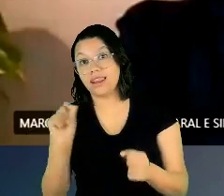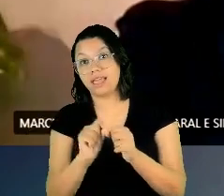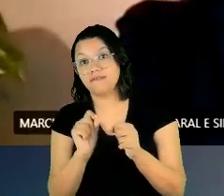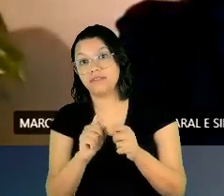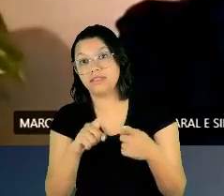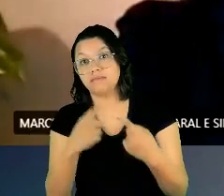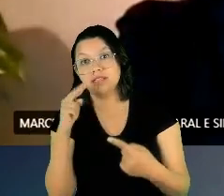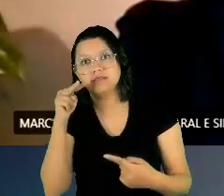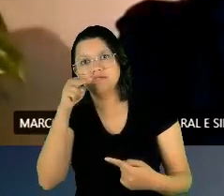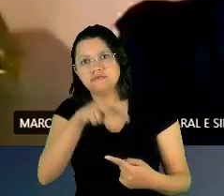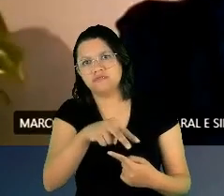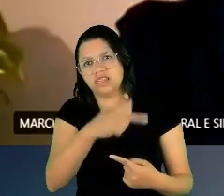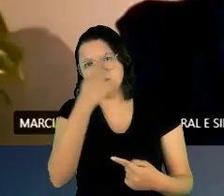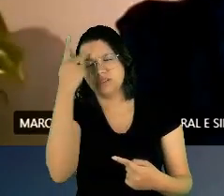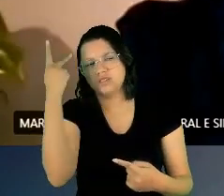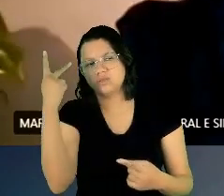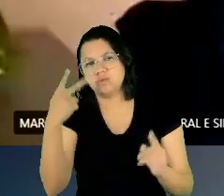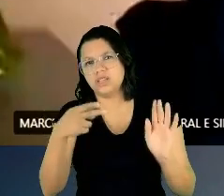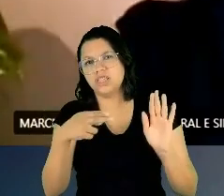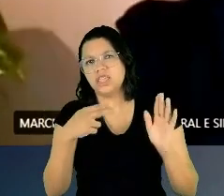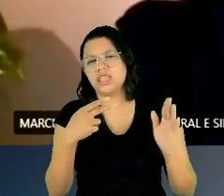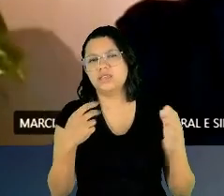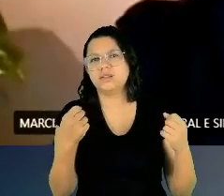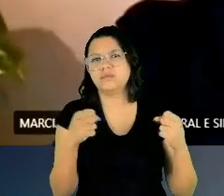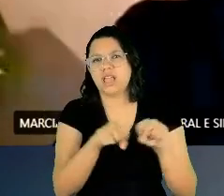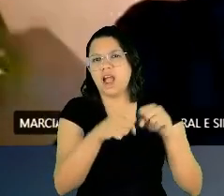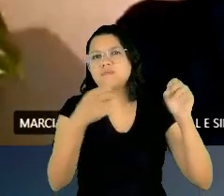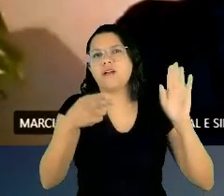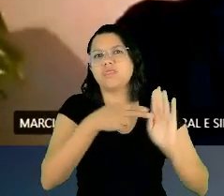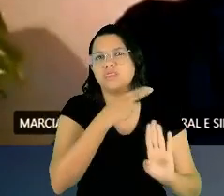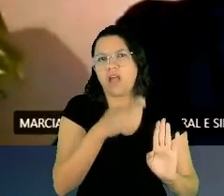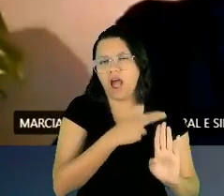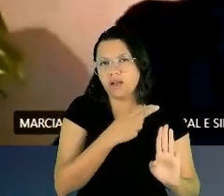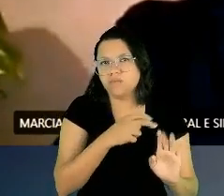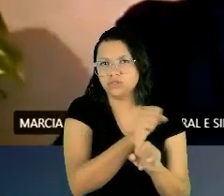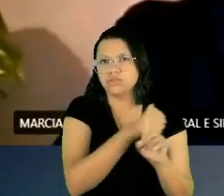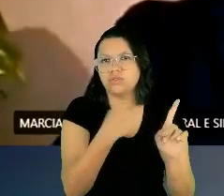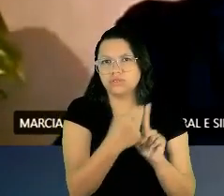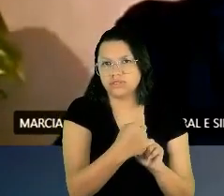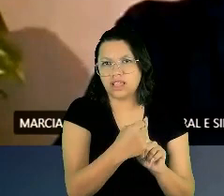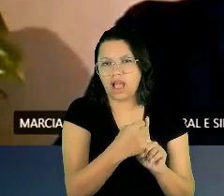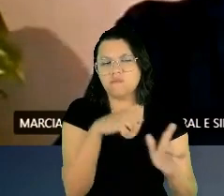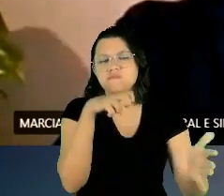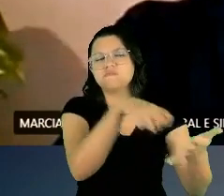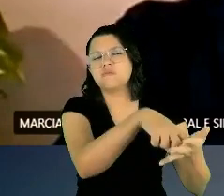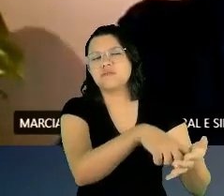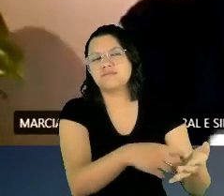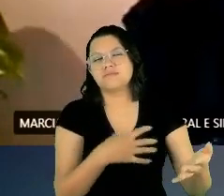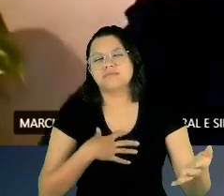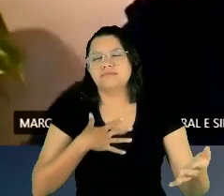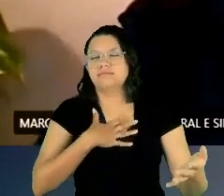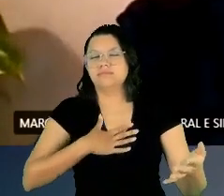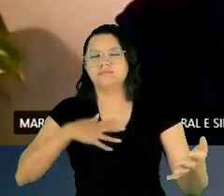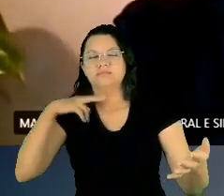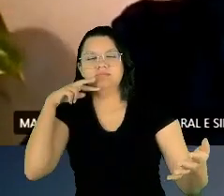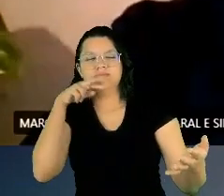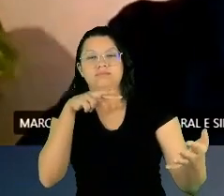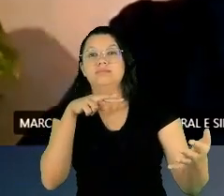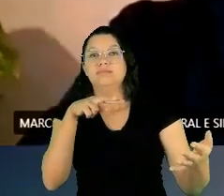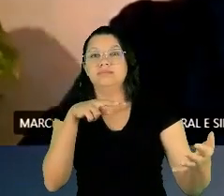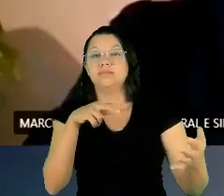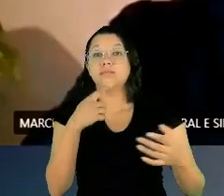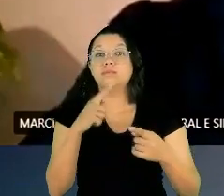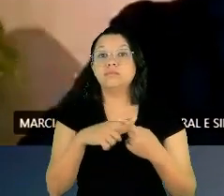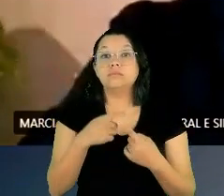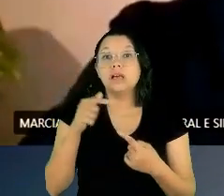punido, mas ver quem cometeu uma violação da norma social ser punido aumenta a dopamina no homem, mas não viram